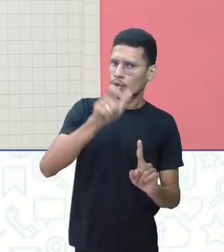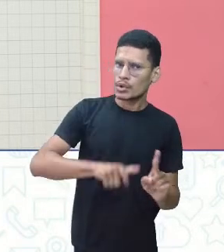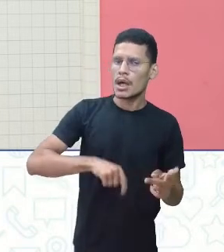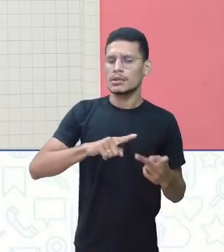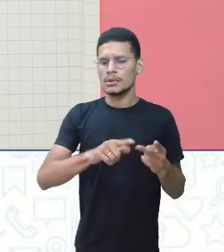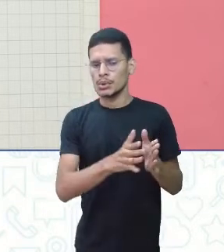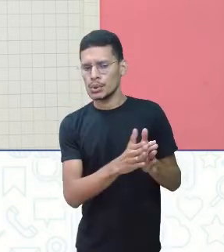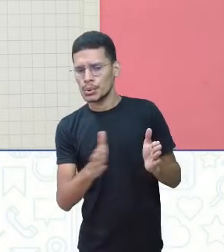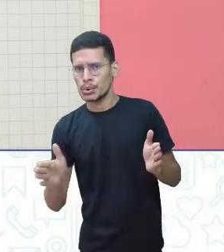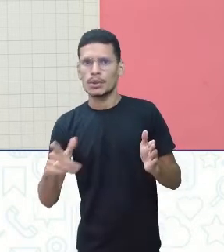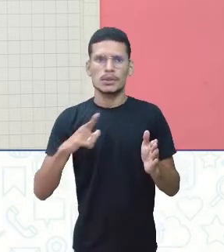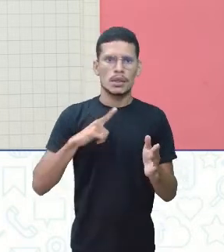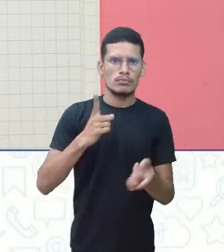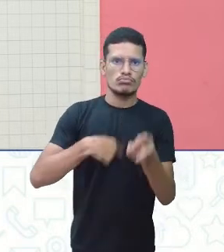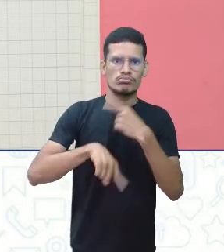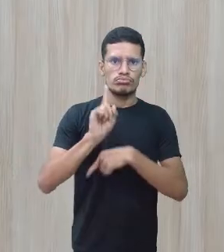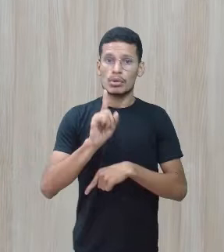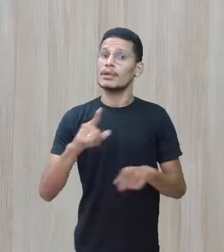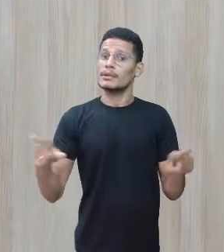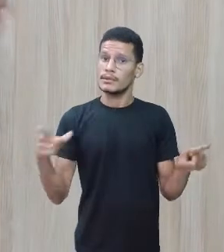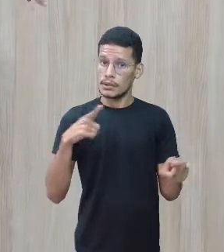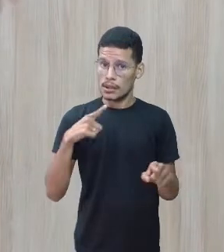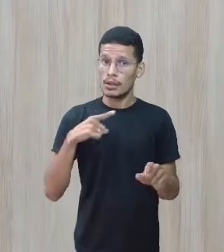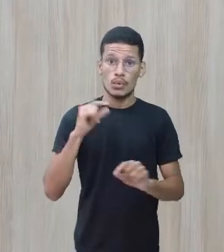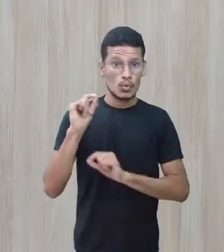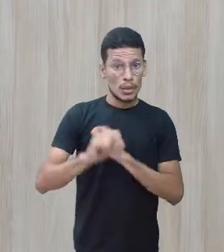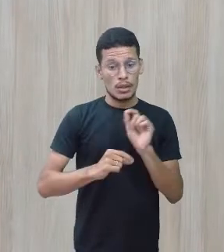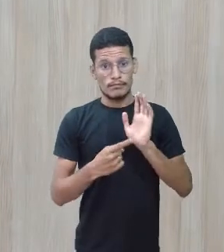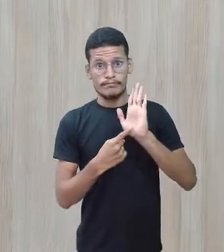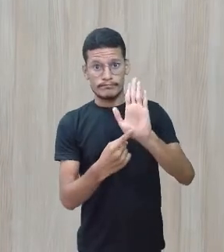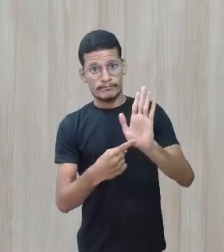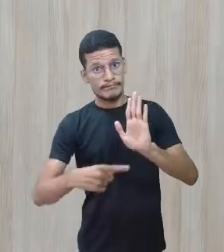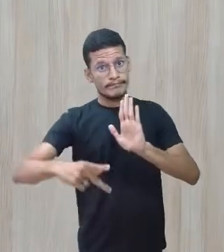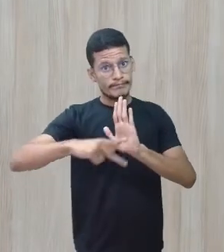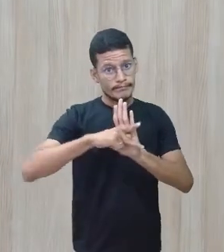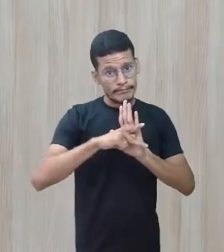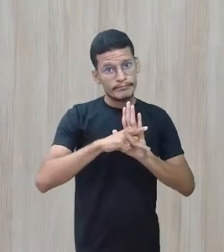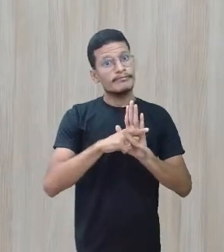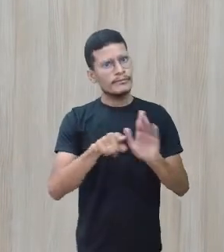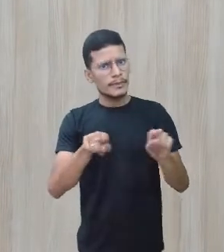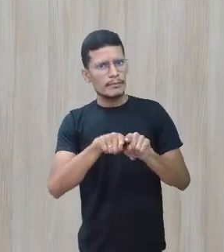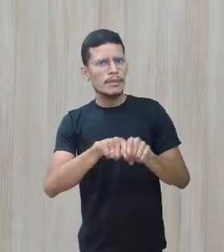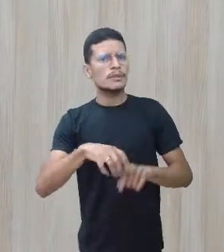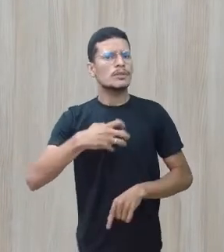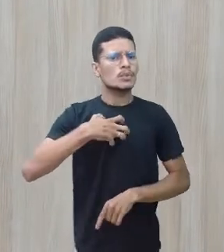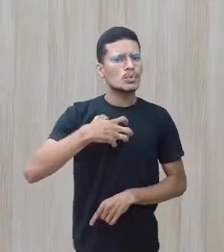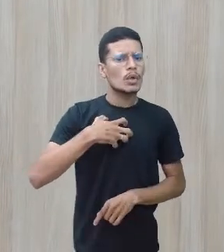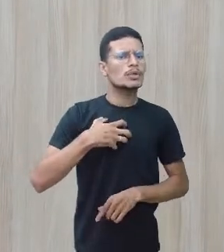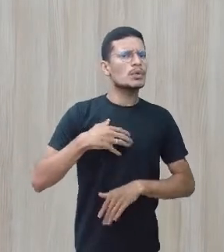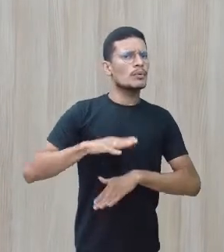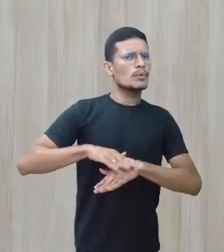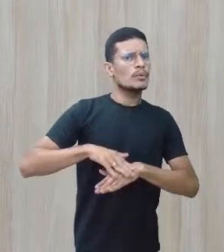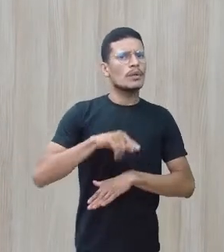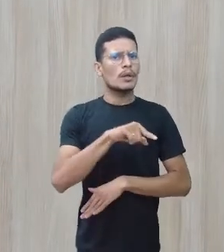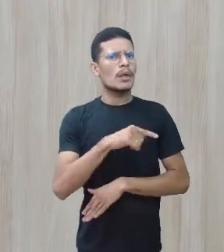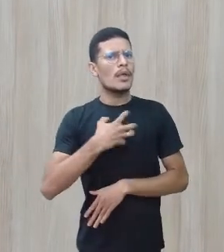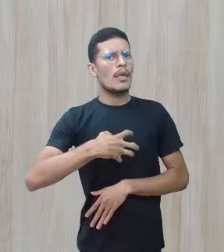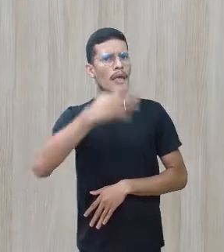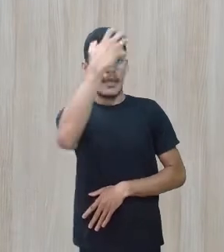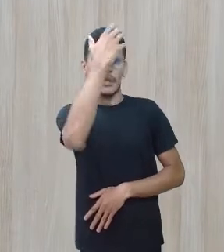trama, você tem uma reviravolta. Você tem uma apresentação, você tem uma situação inicial, que é do rei, que precisa